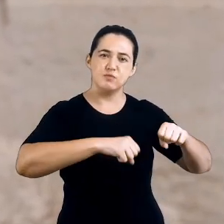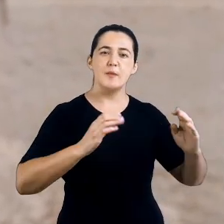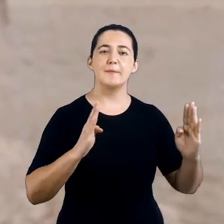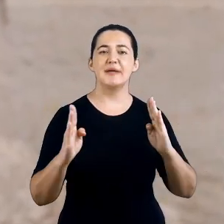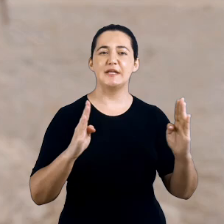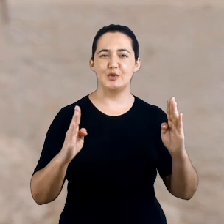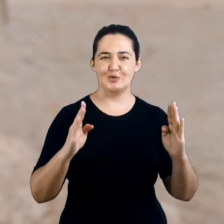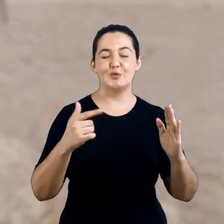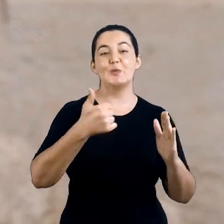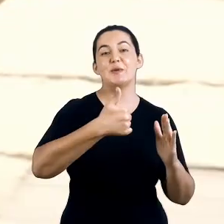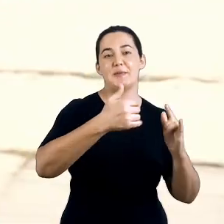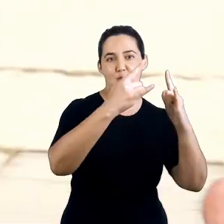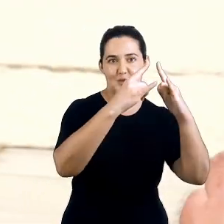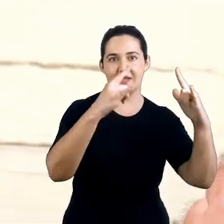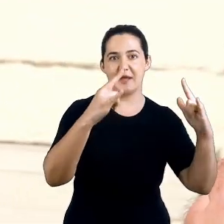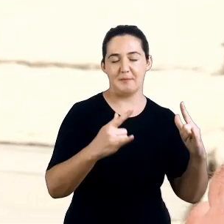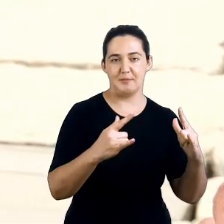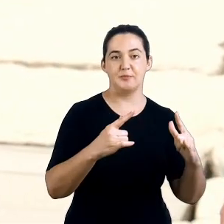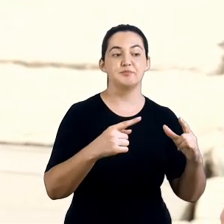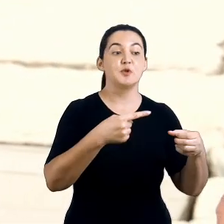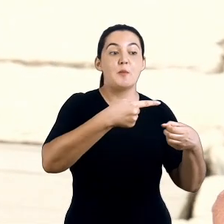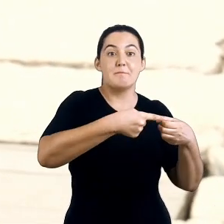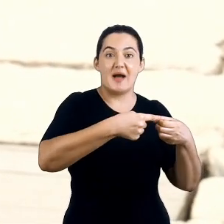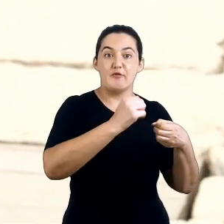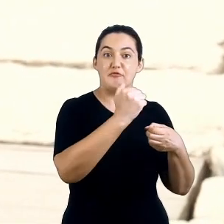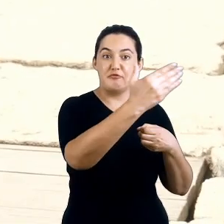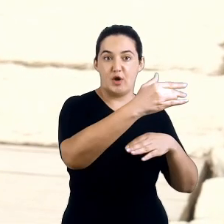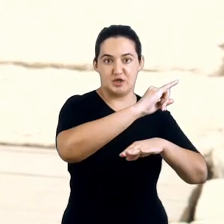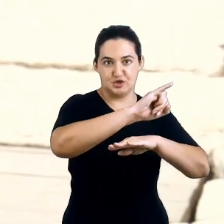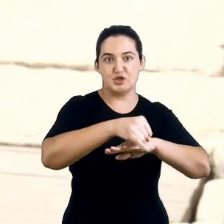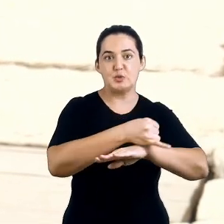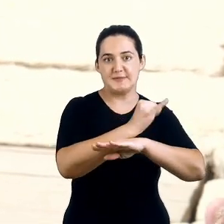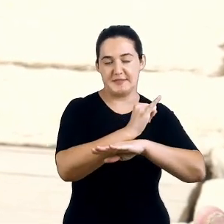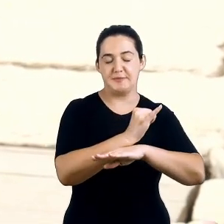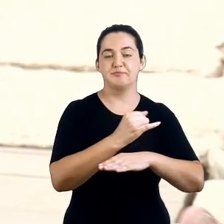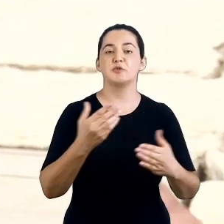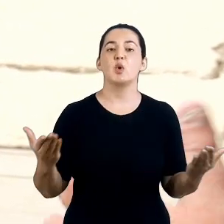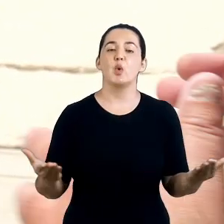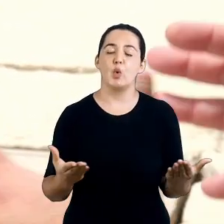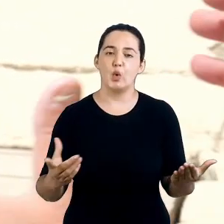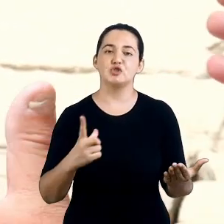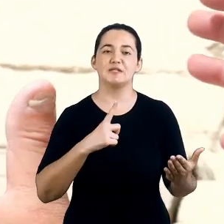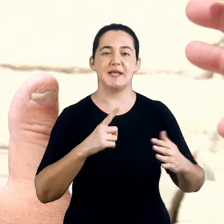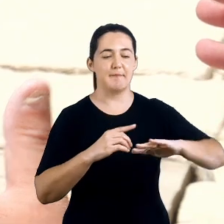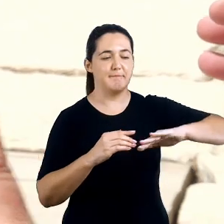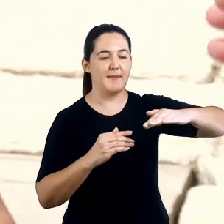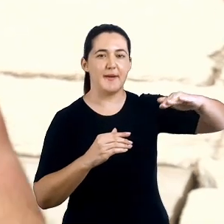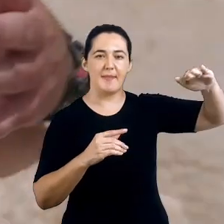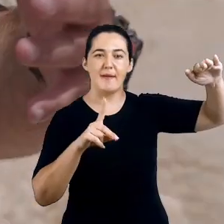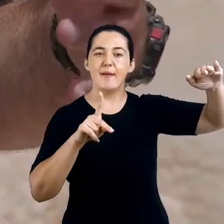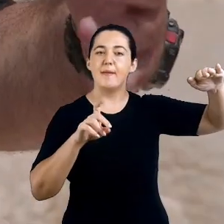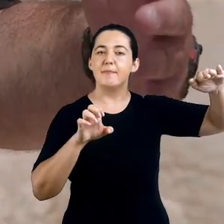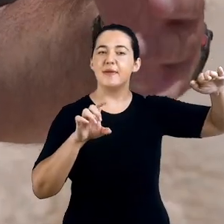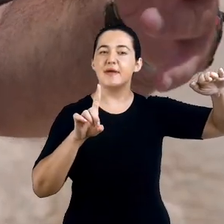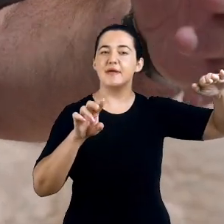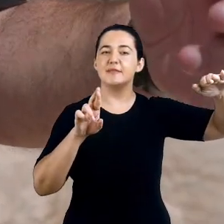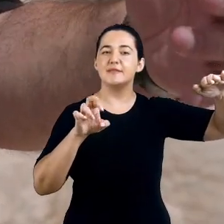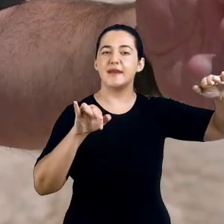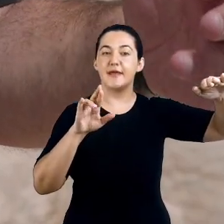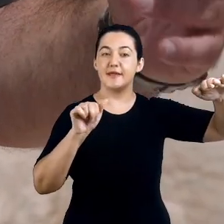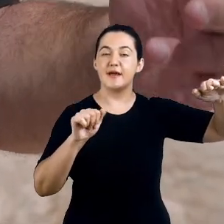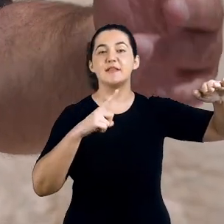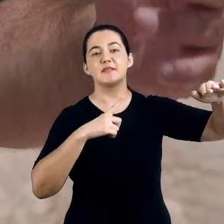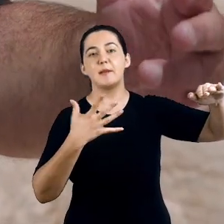o primeiro período do templo, num dos bairros fora de Jerusalém. Hoje temos uma pedreira na qual extraíram